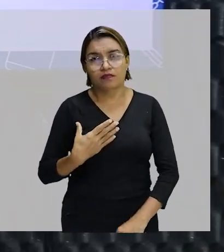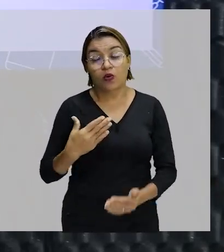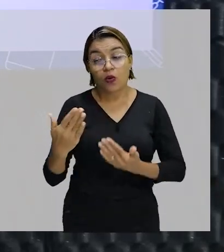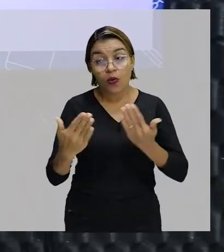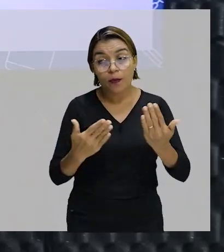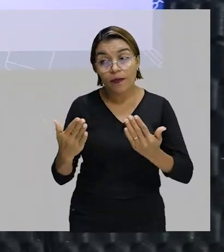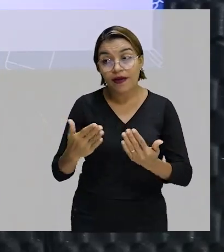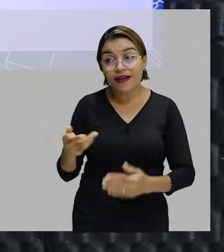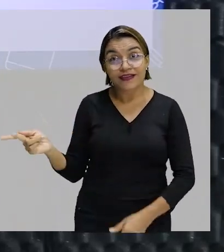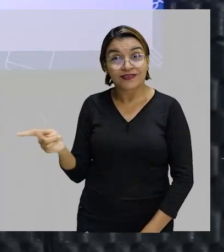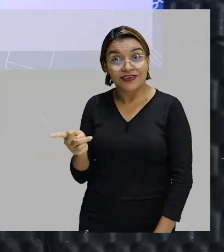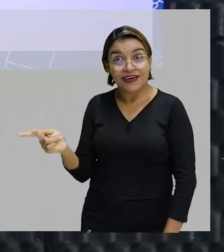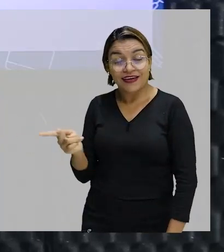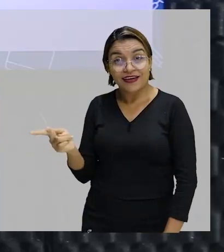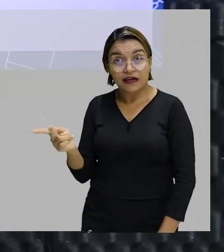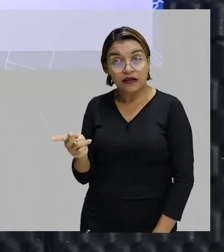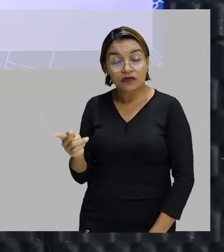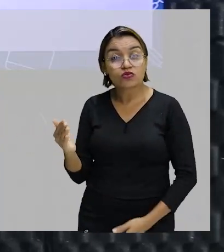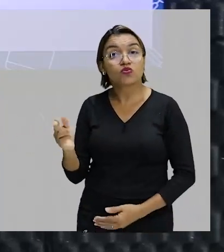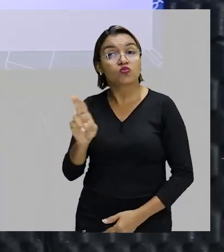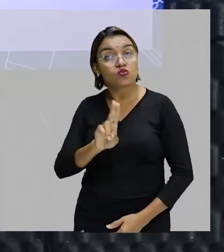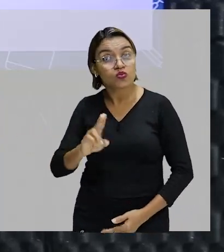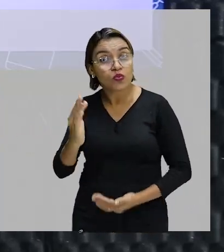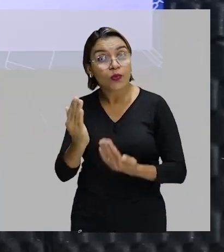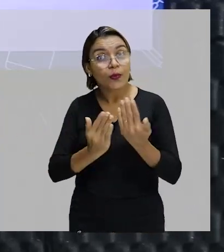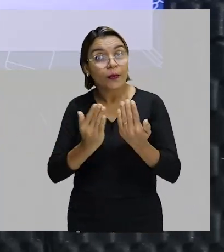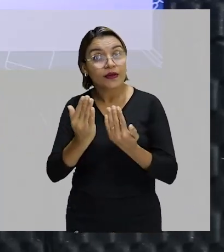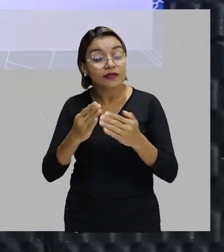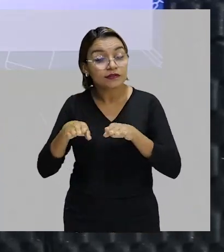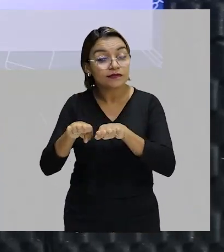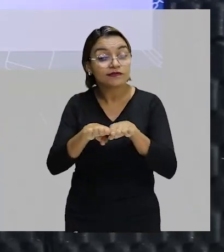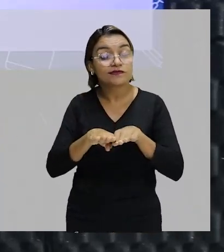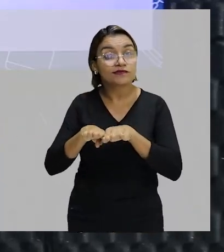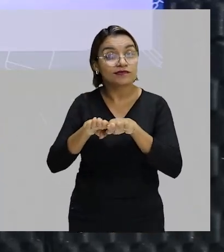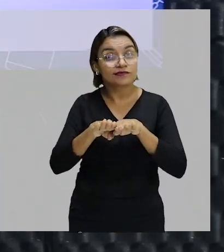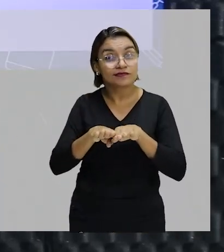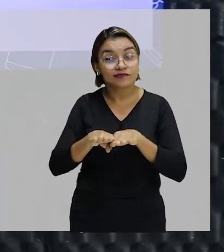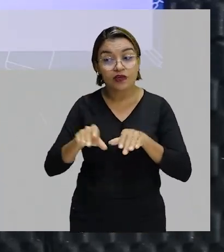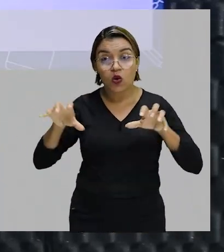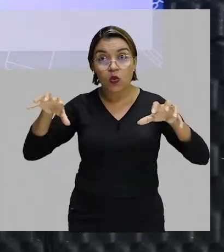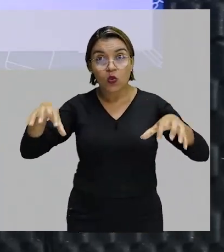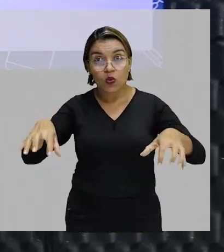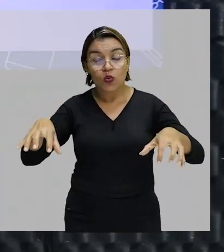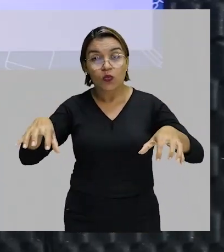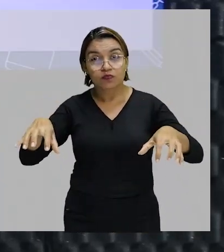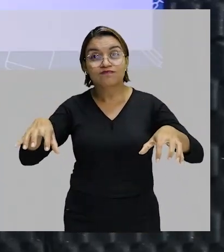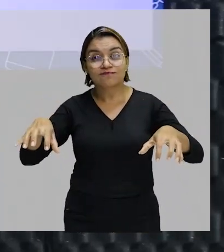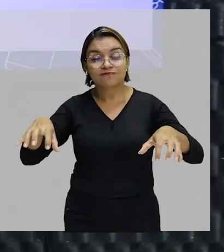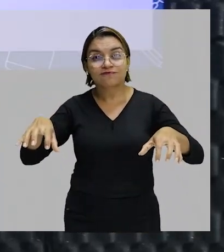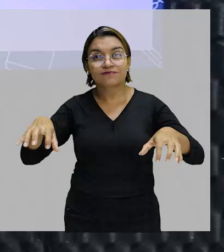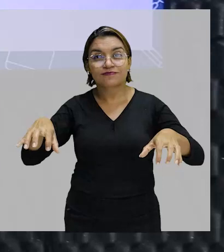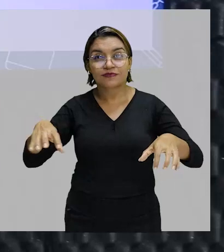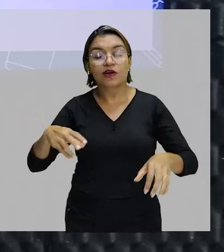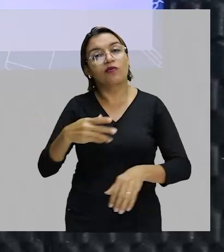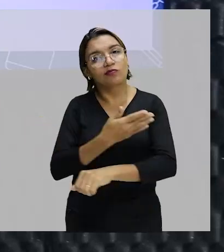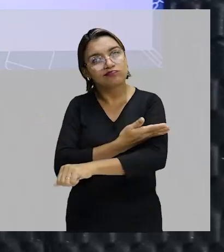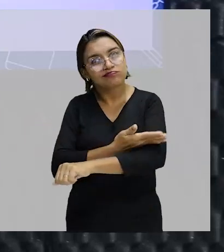aqueles. Então, eu estou usando o comparativo de igualdade para representar que os dois grupos de estudantes se